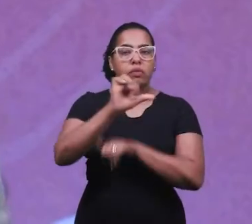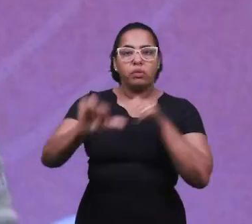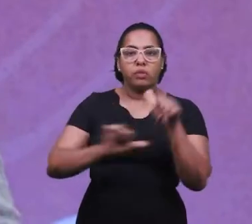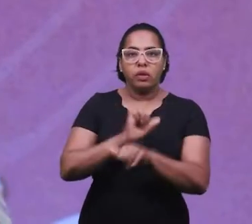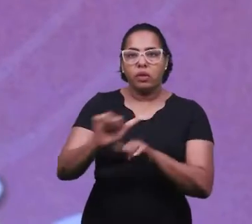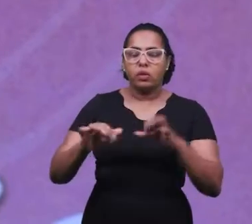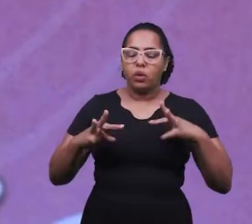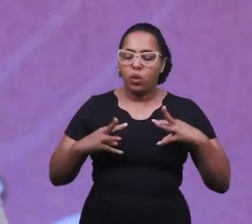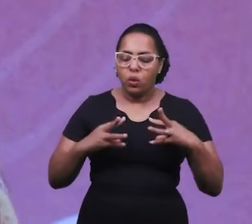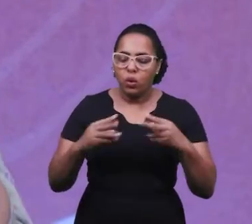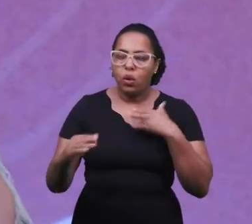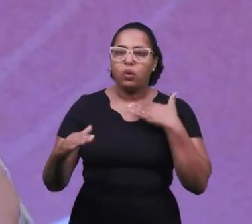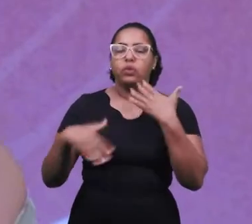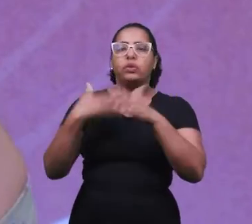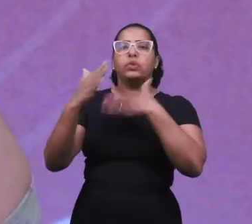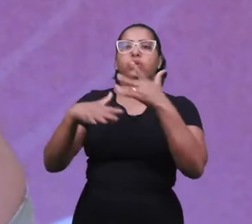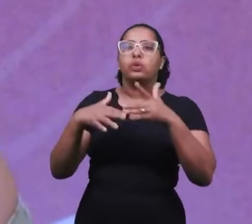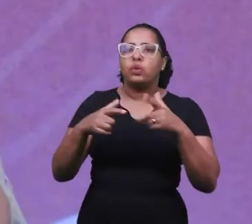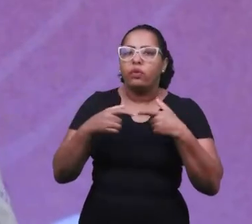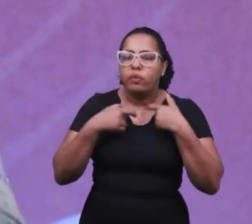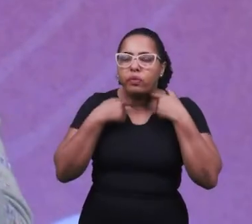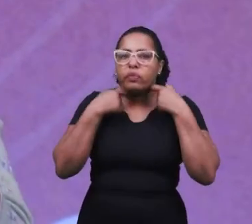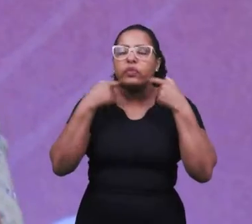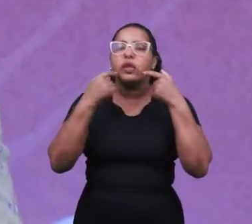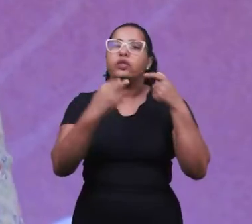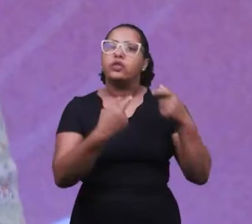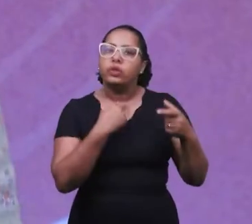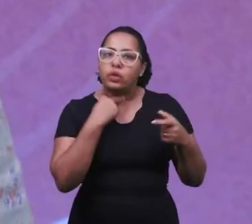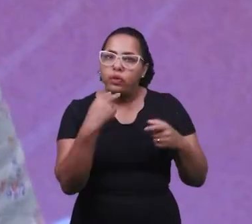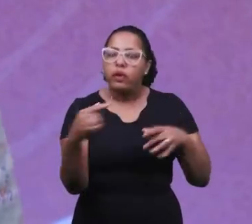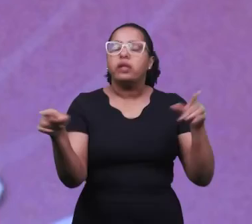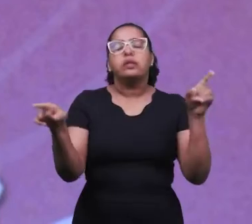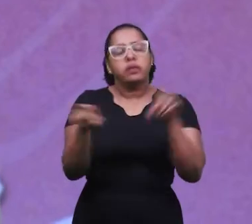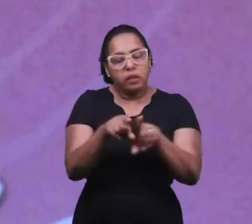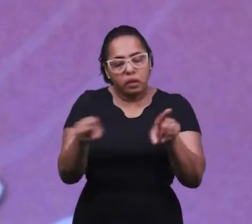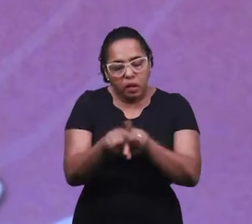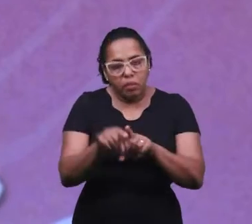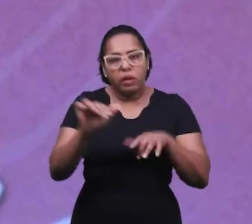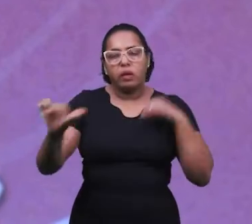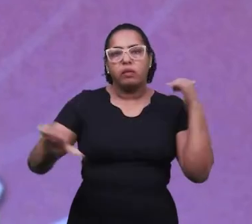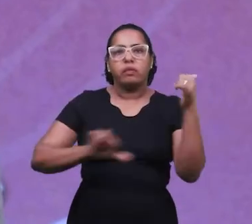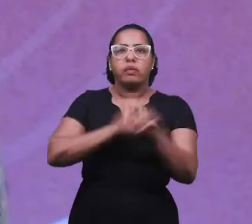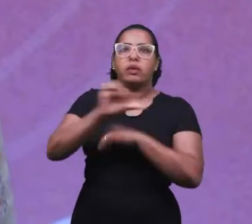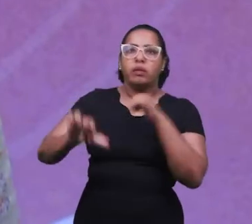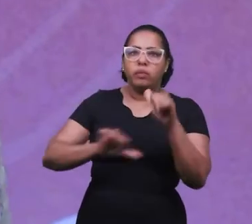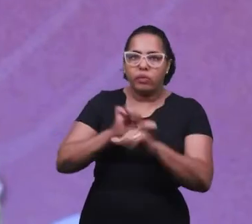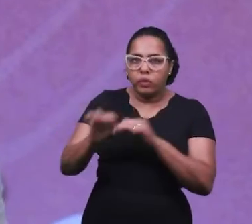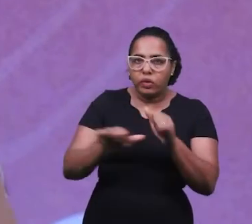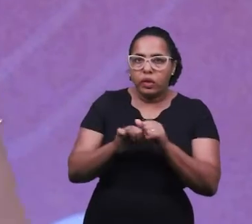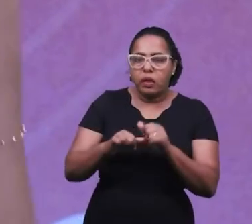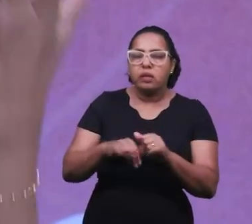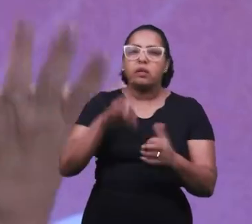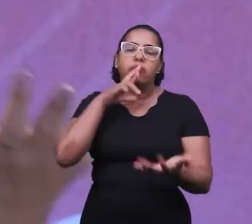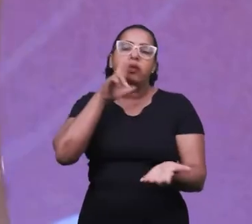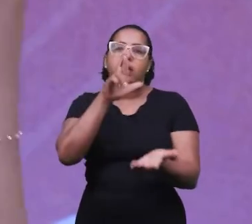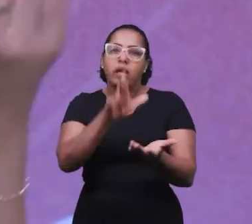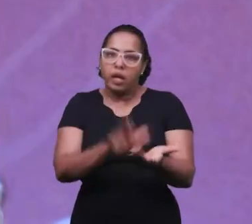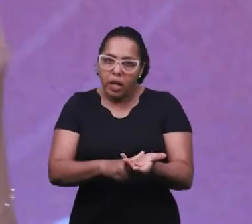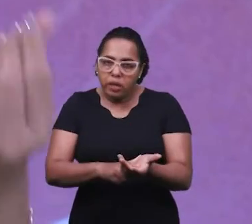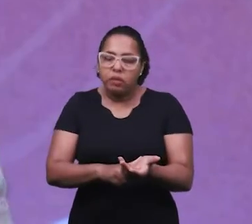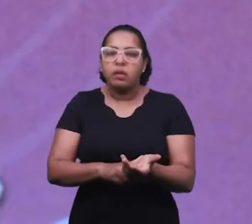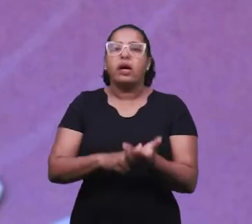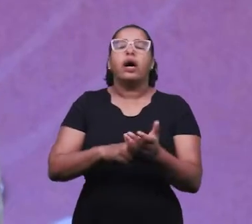ainda. Todo o desenvolvimento do seu trato vocal também está sofrendo mudanças. Isso vai refletir